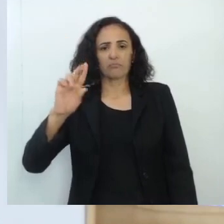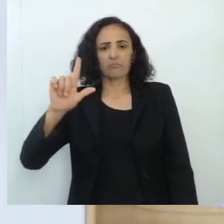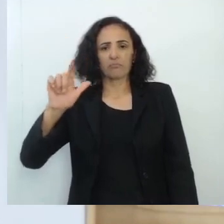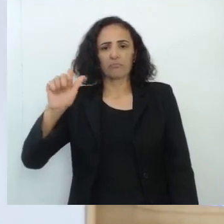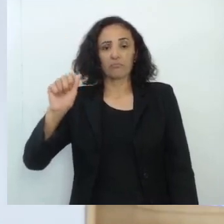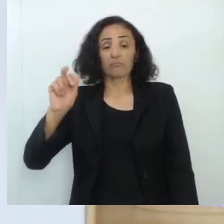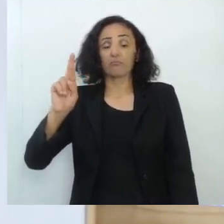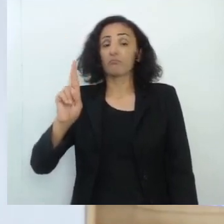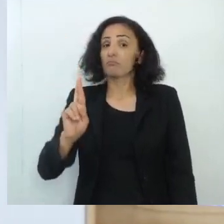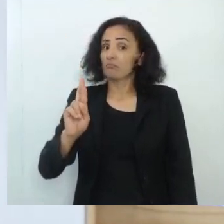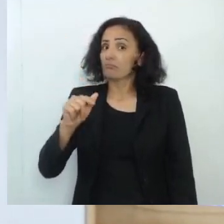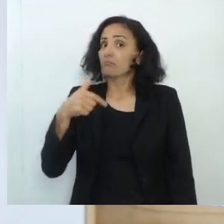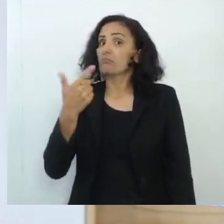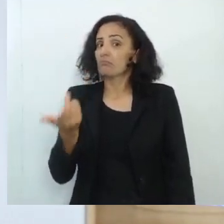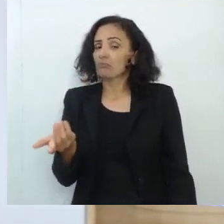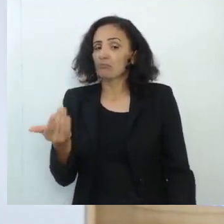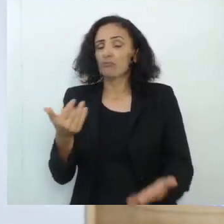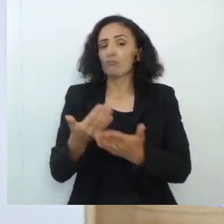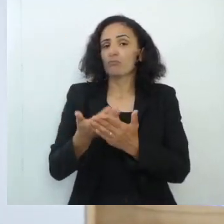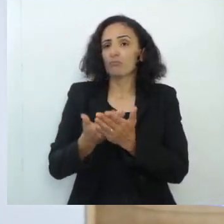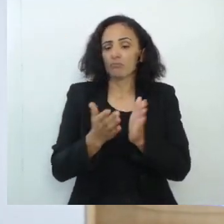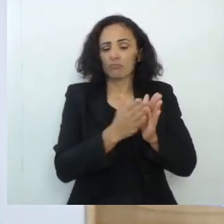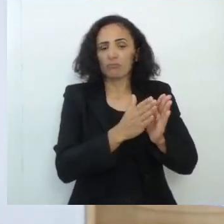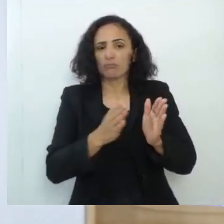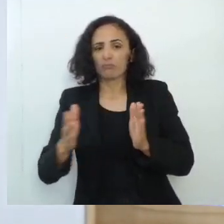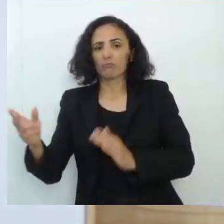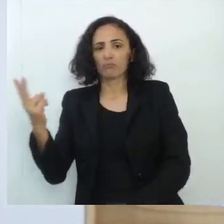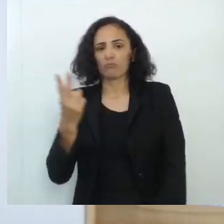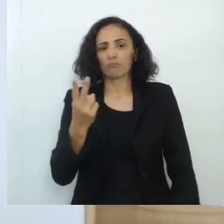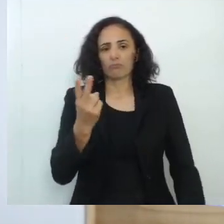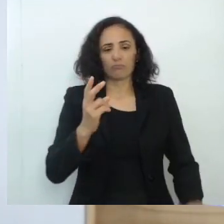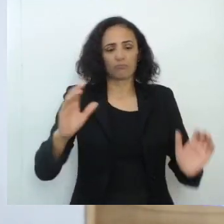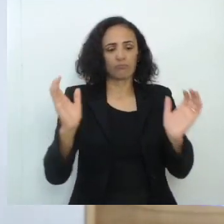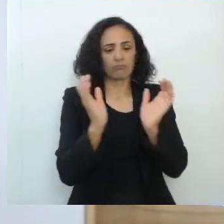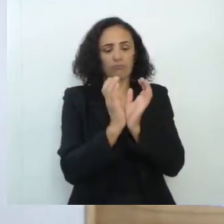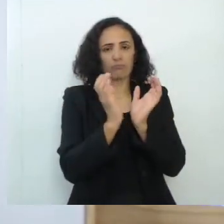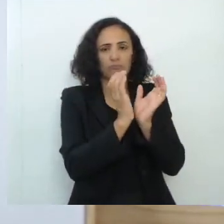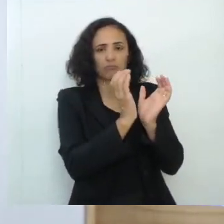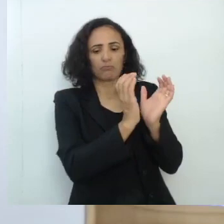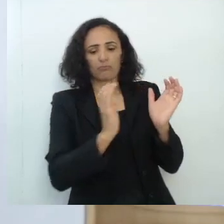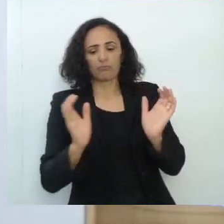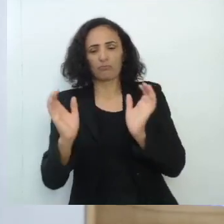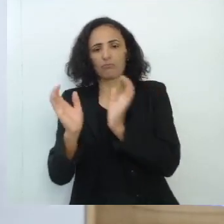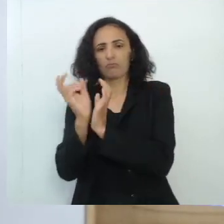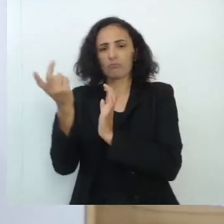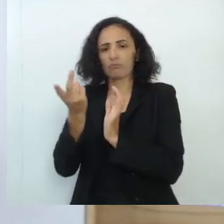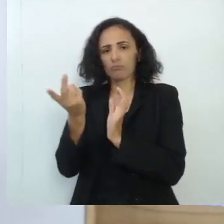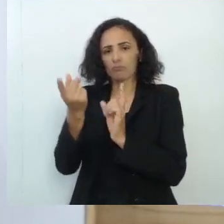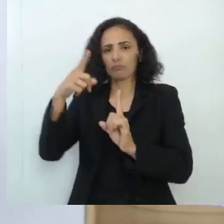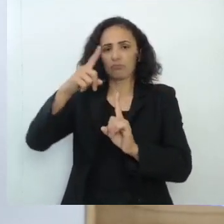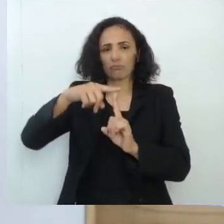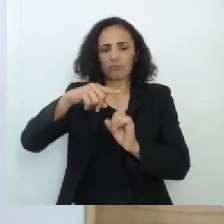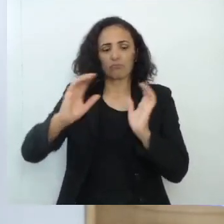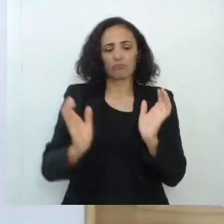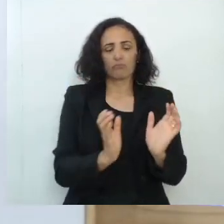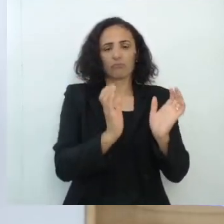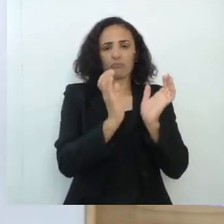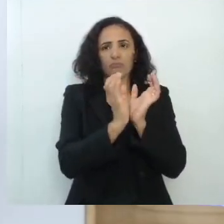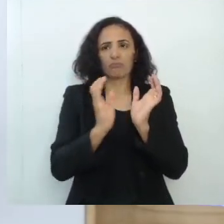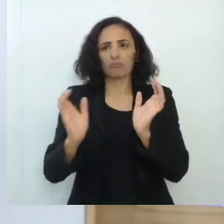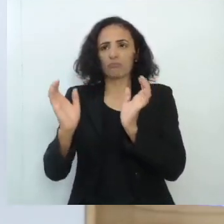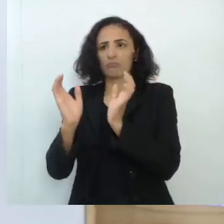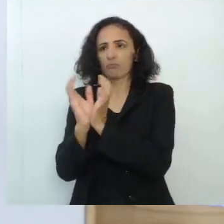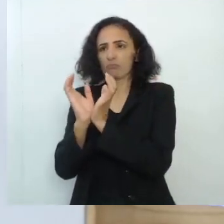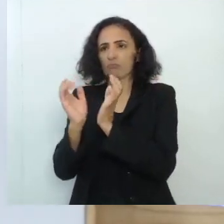com planta criptógama são duas. Briófitas e pteridófitas. Vê? Briófitas e